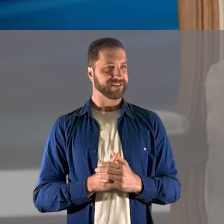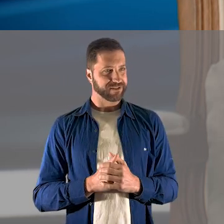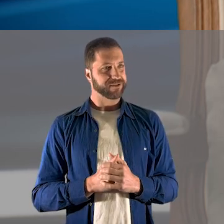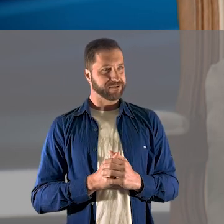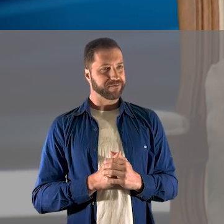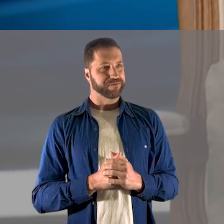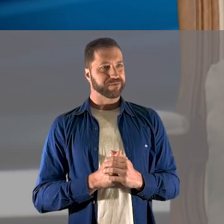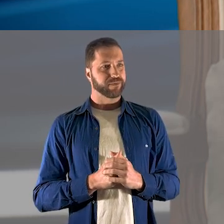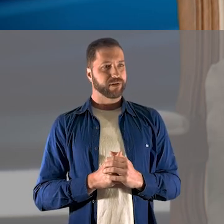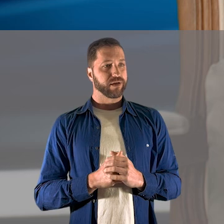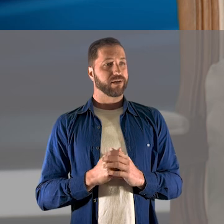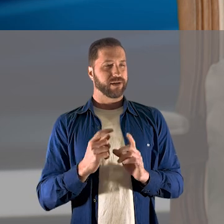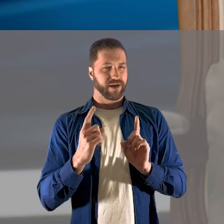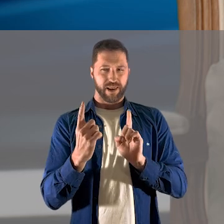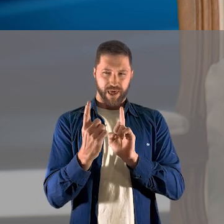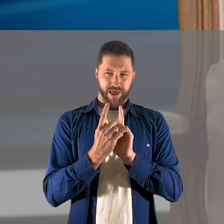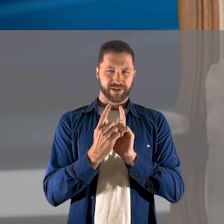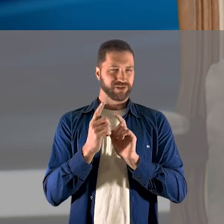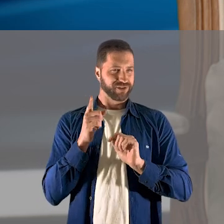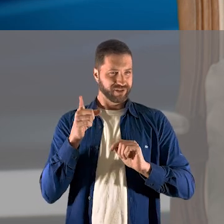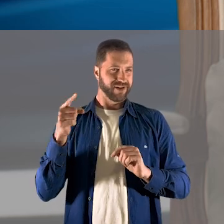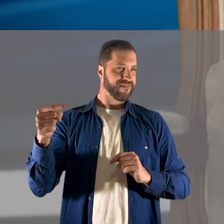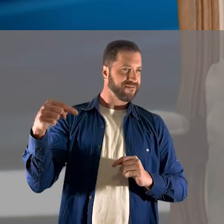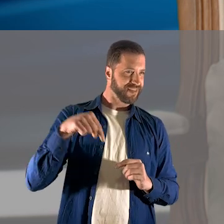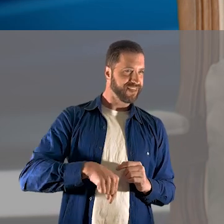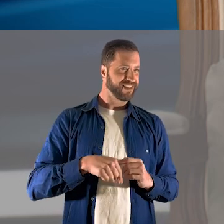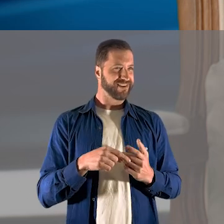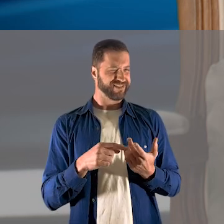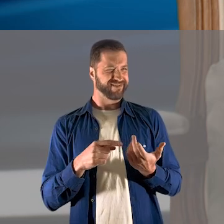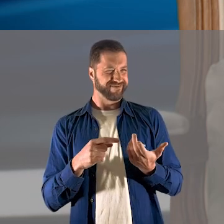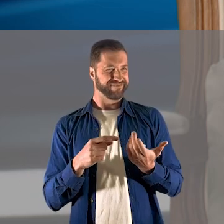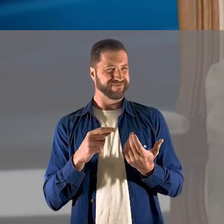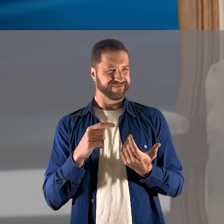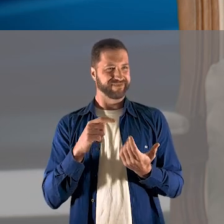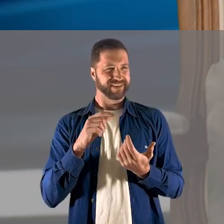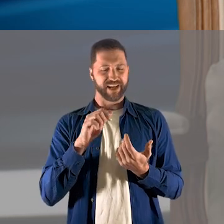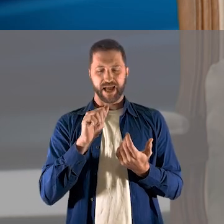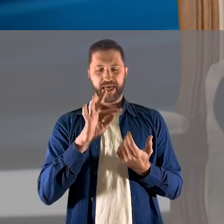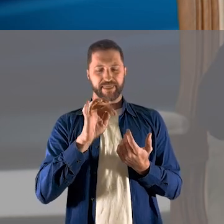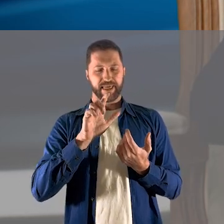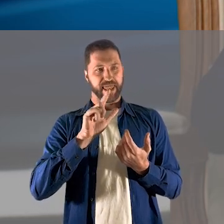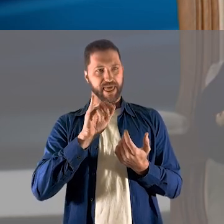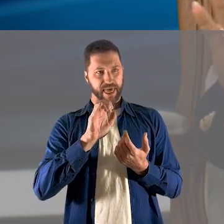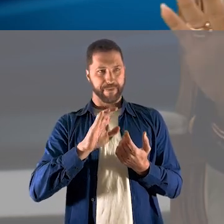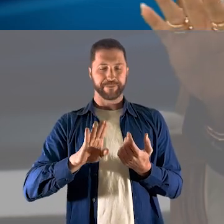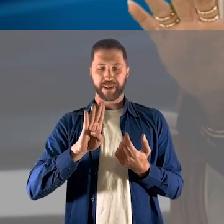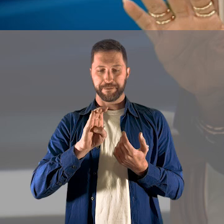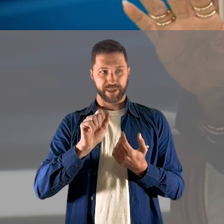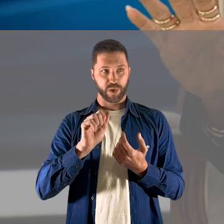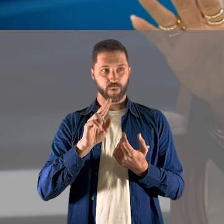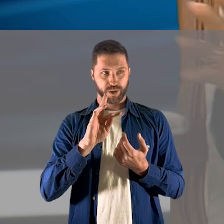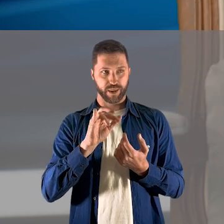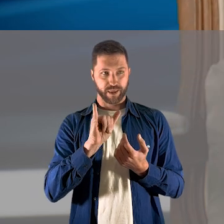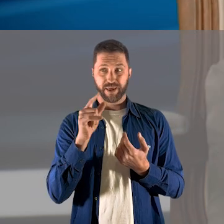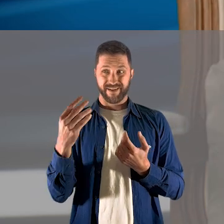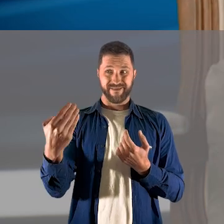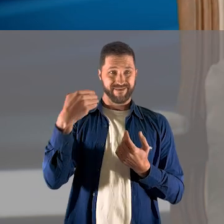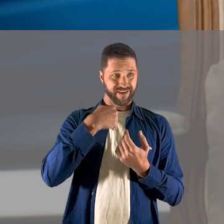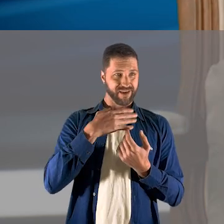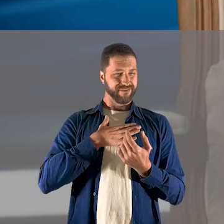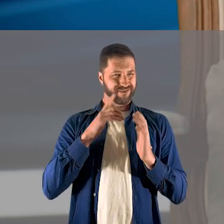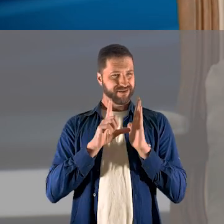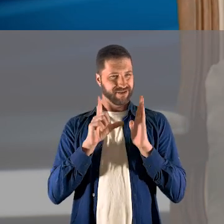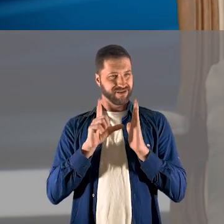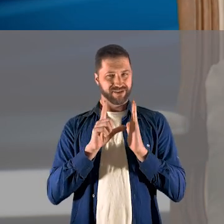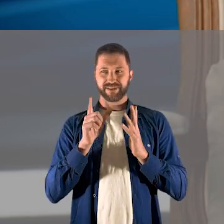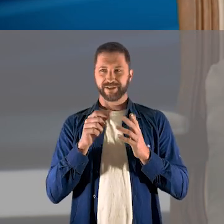a nossa cliente quando ela chega no ateli Beauty a gente faz de tudo para ela esquecer o mundo dela lá fora para ela estar